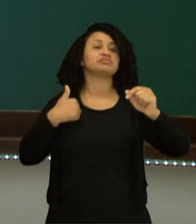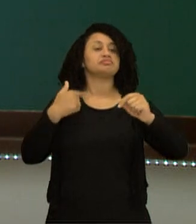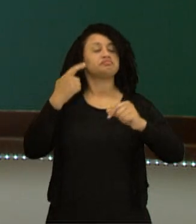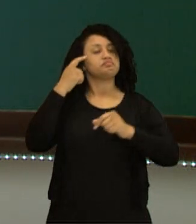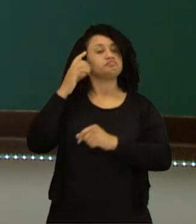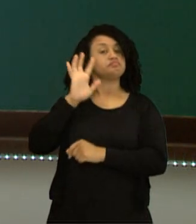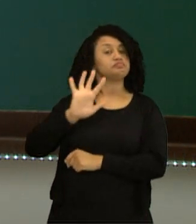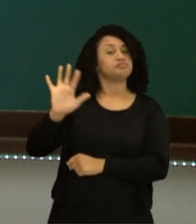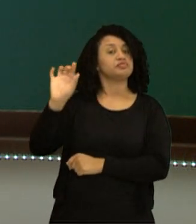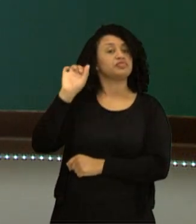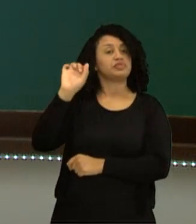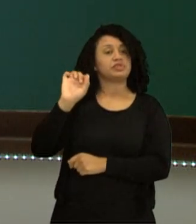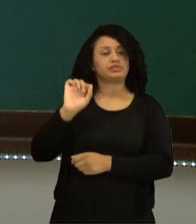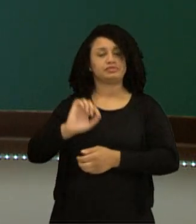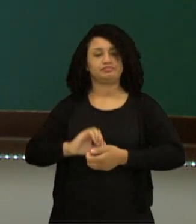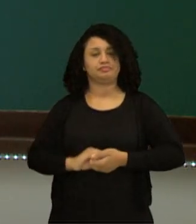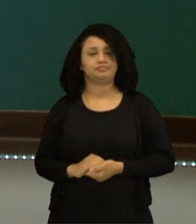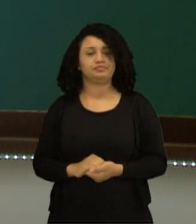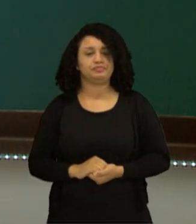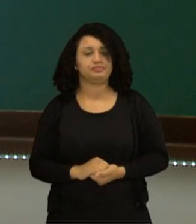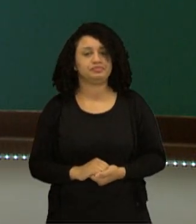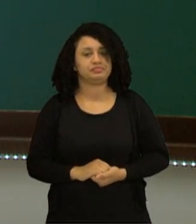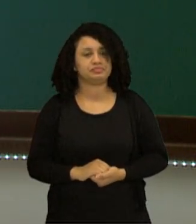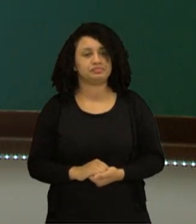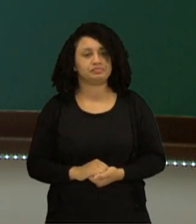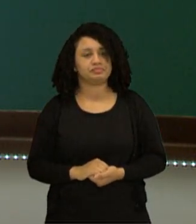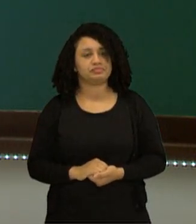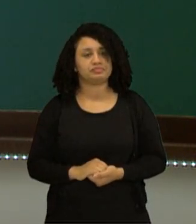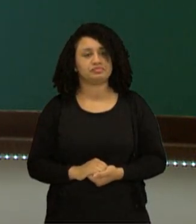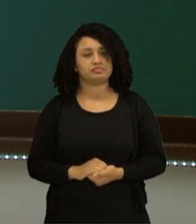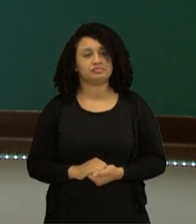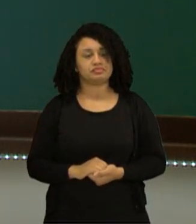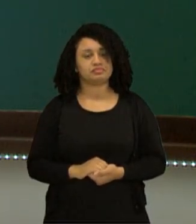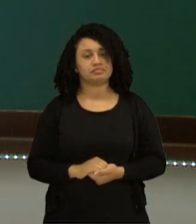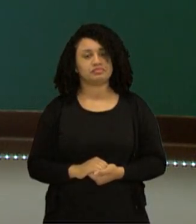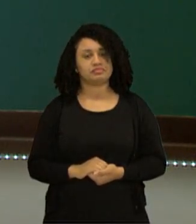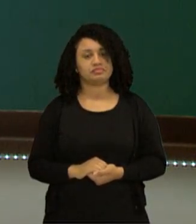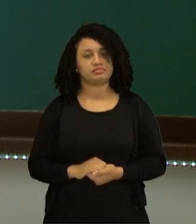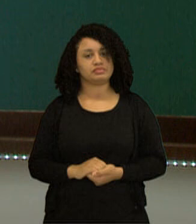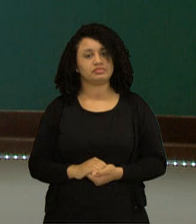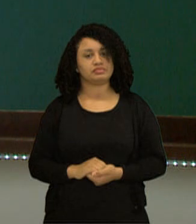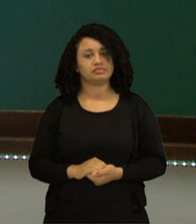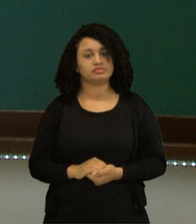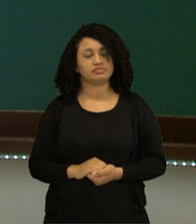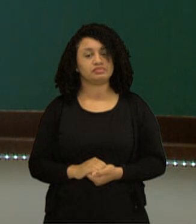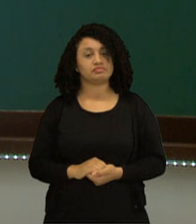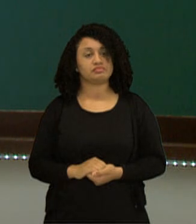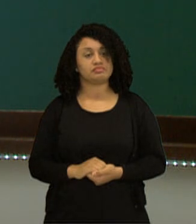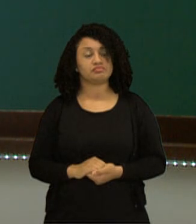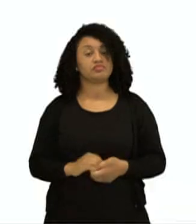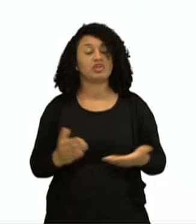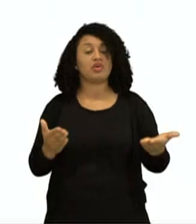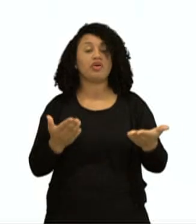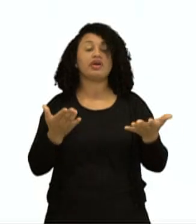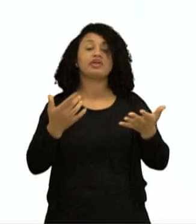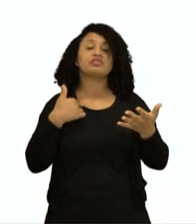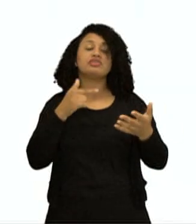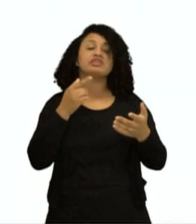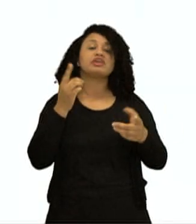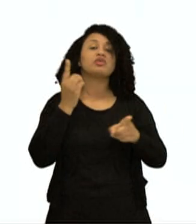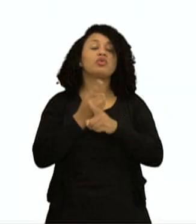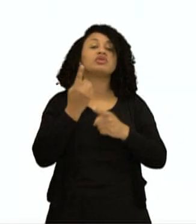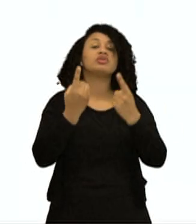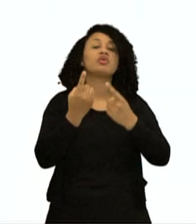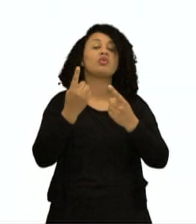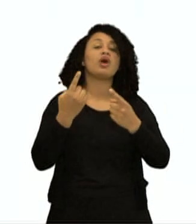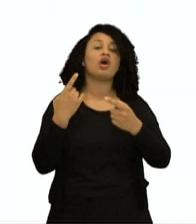né? Winners don't wait for chances, they take them. E aí eu quero que você me diga quais são